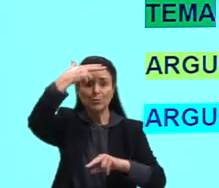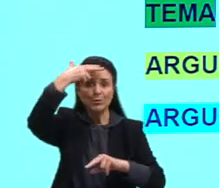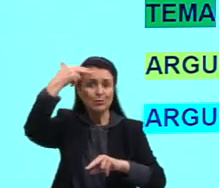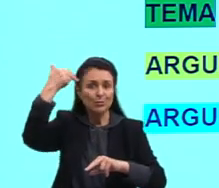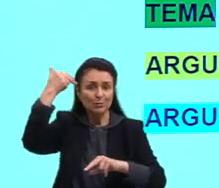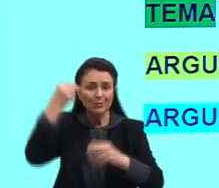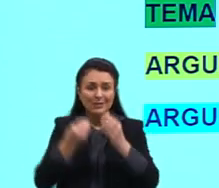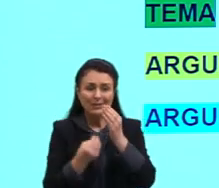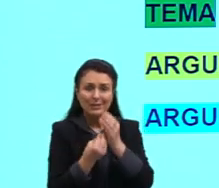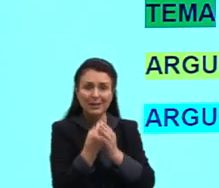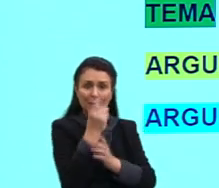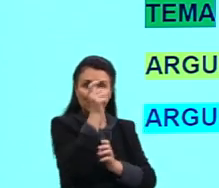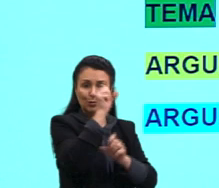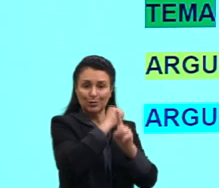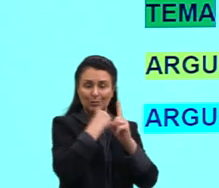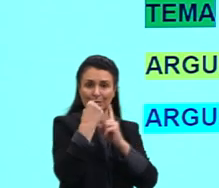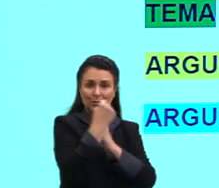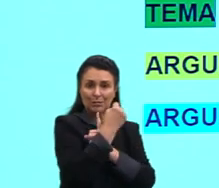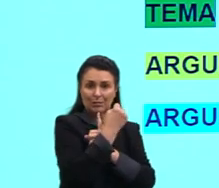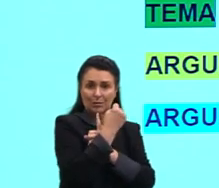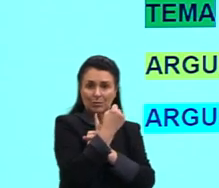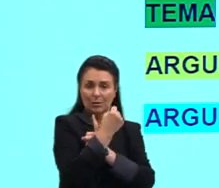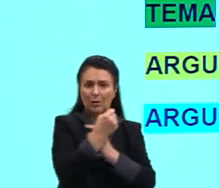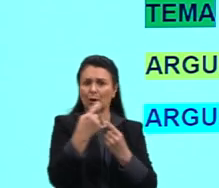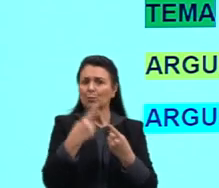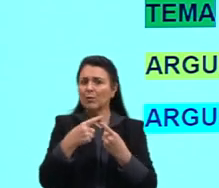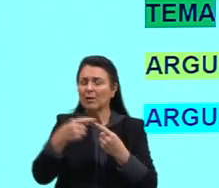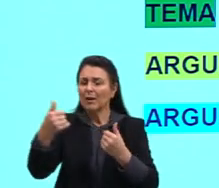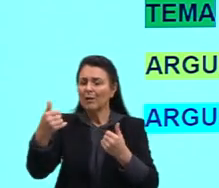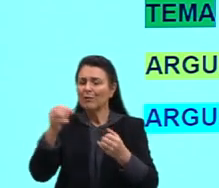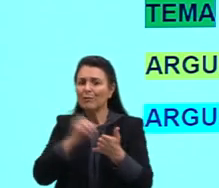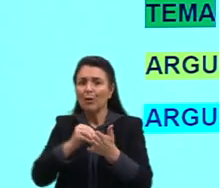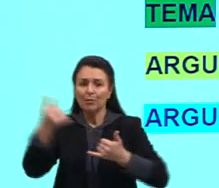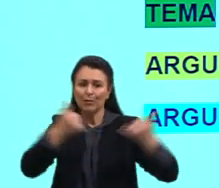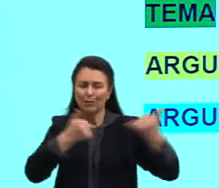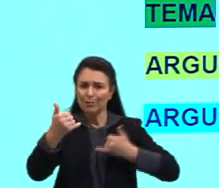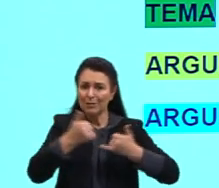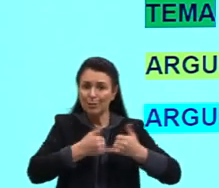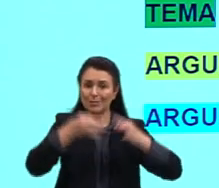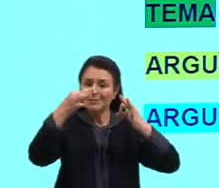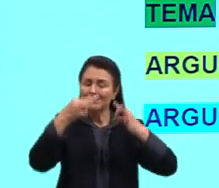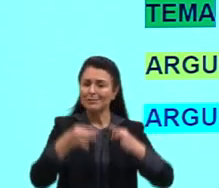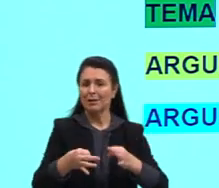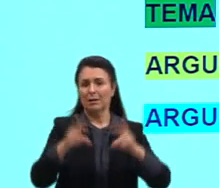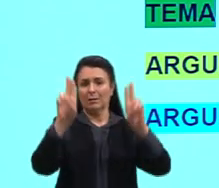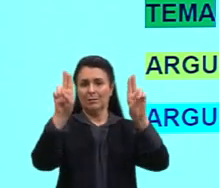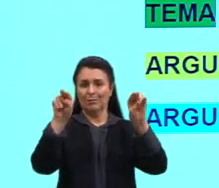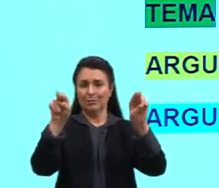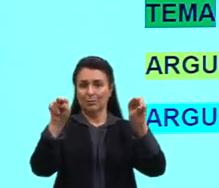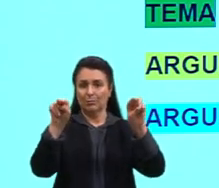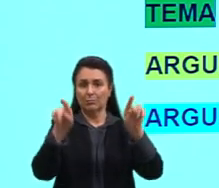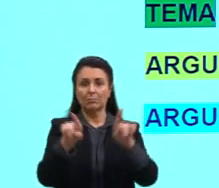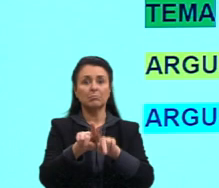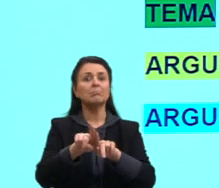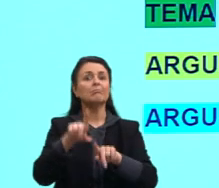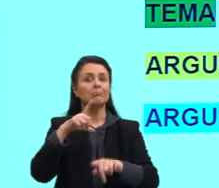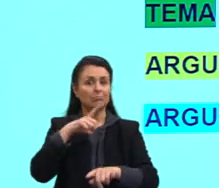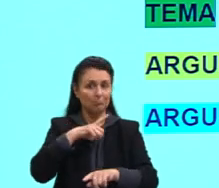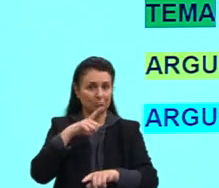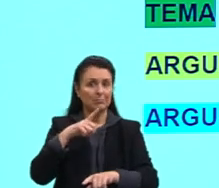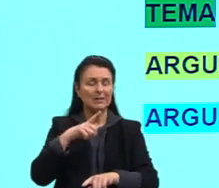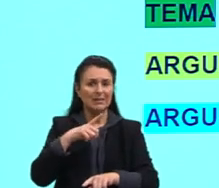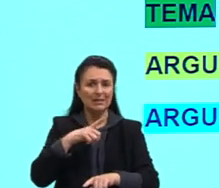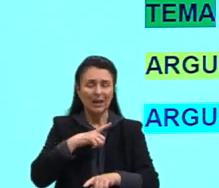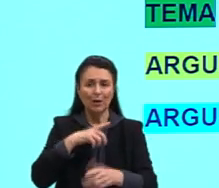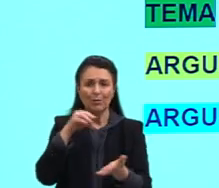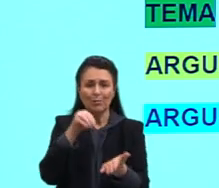isso ocorre pois faltam informações corretas sobre o assunto e também existe uma